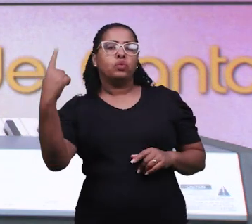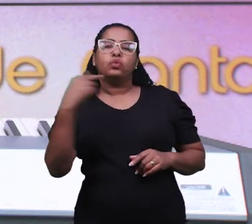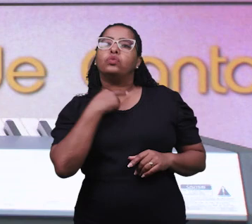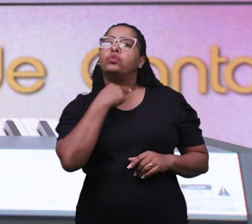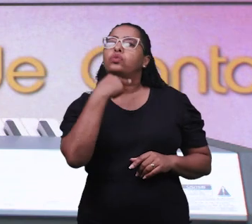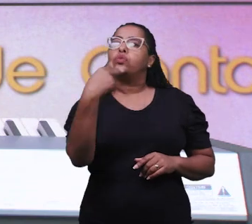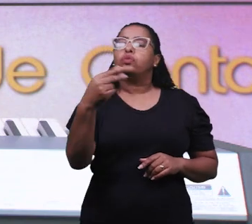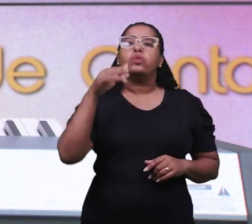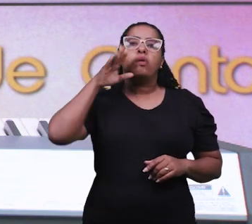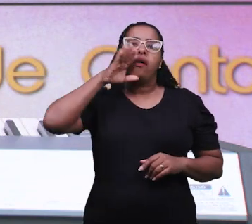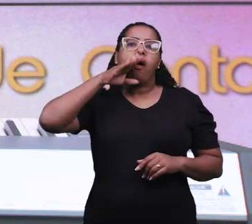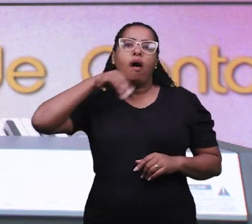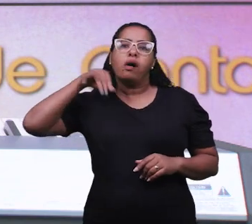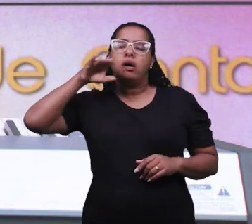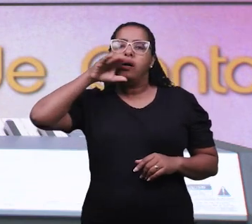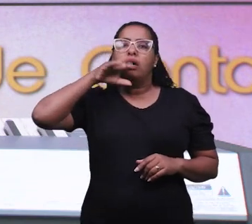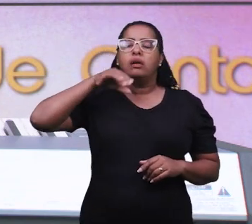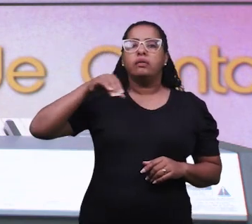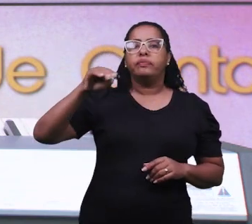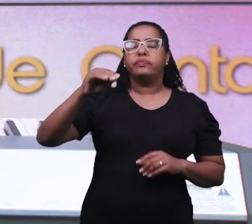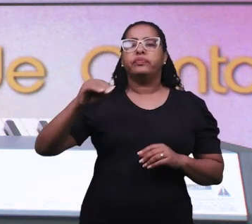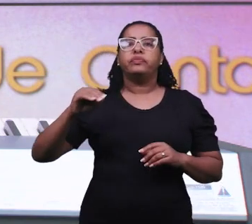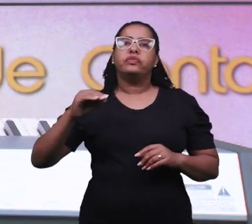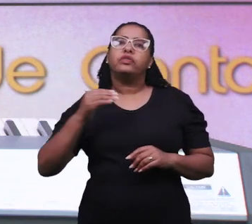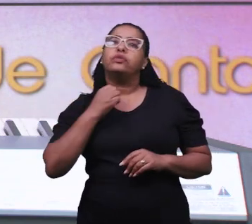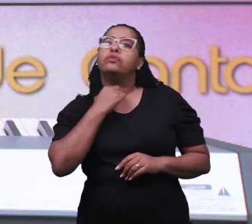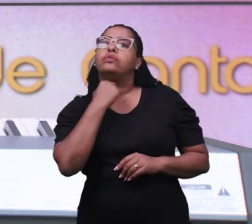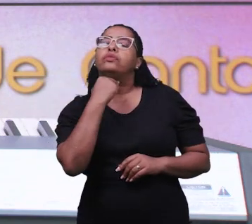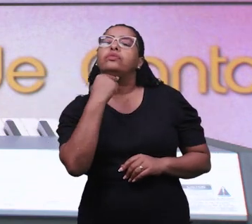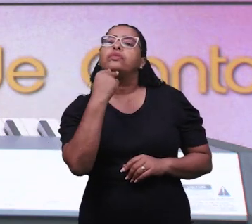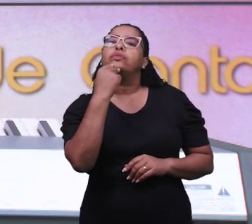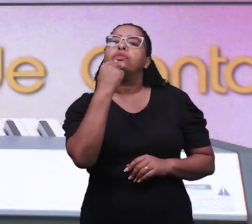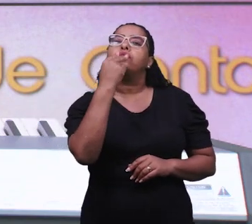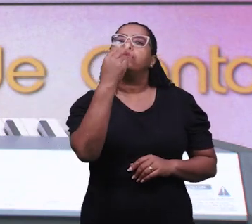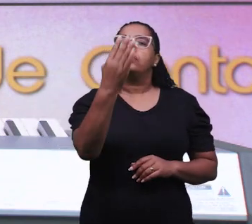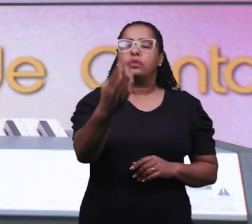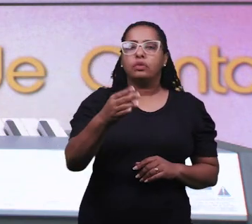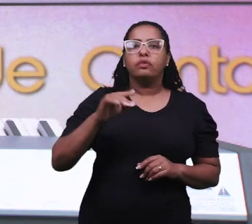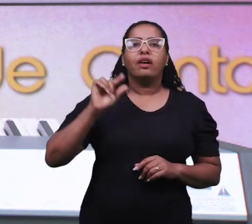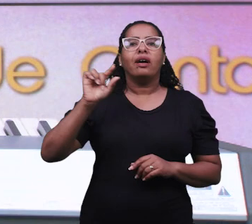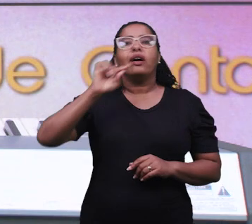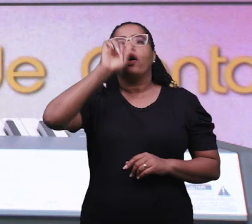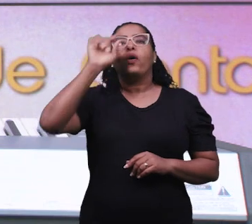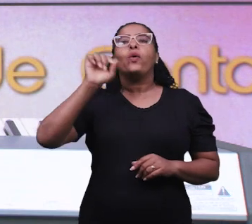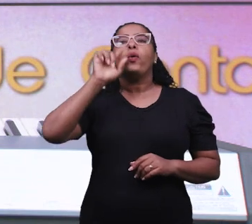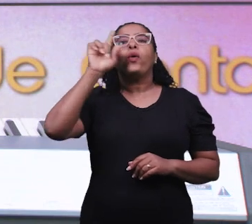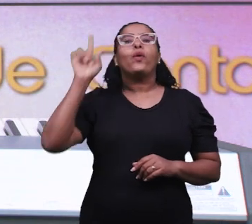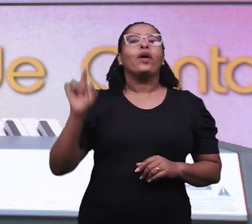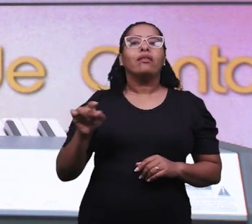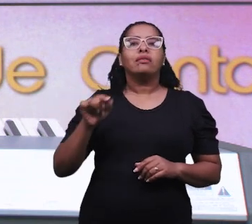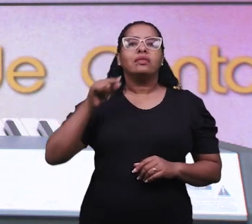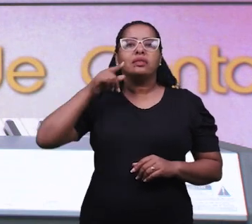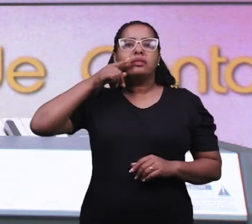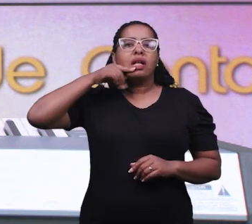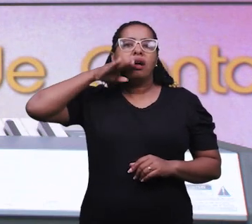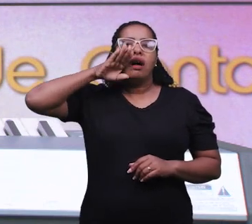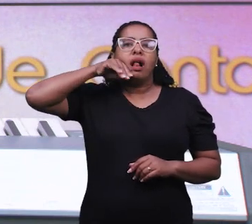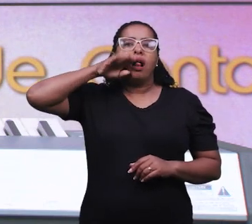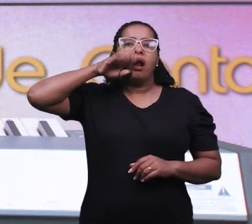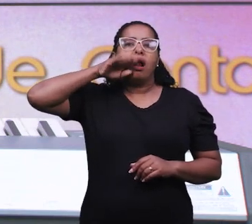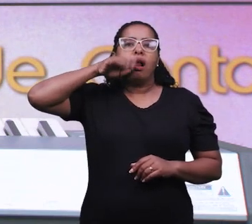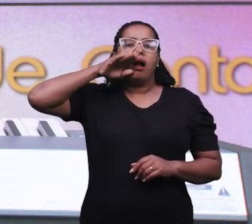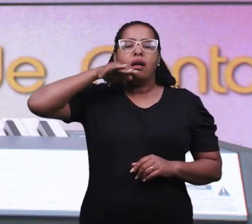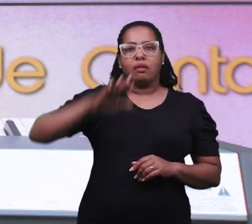falamos de articulação, de produção de voz, que é a língua. Muitas vezes nós